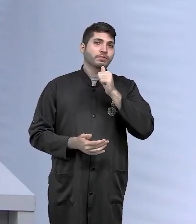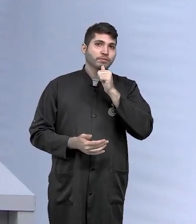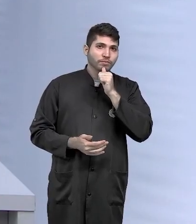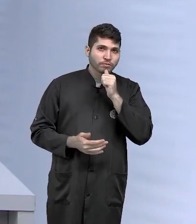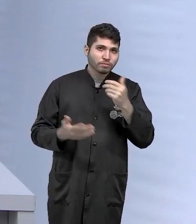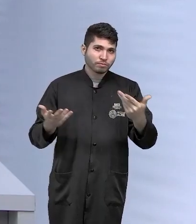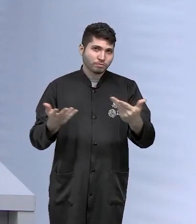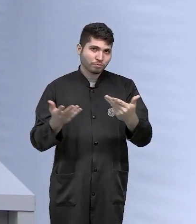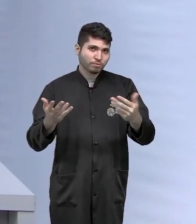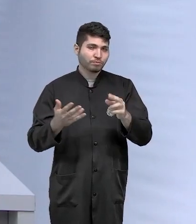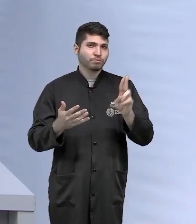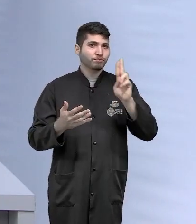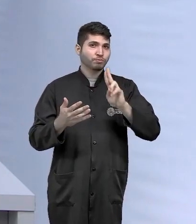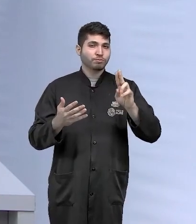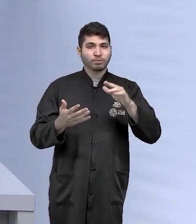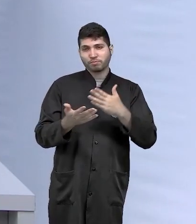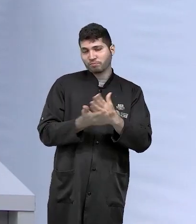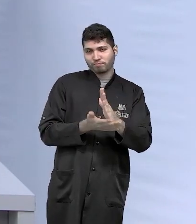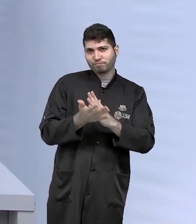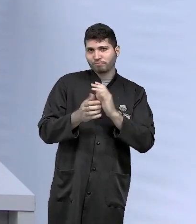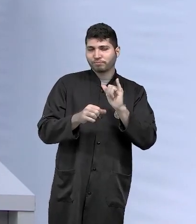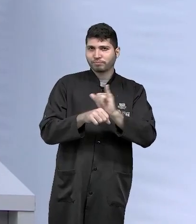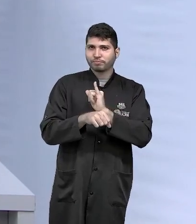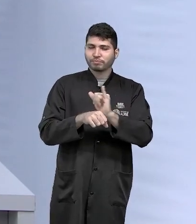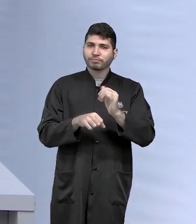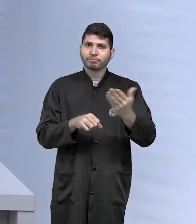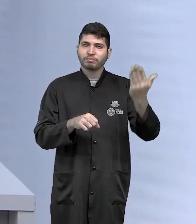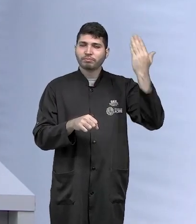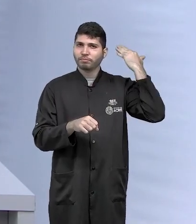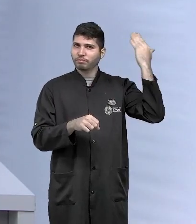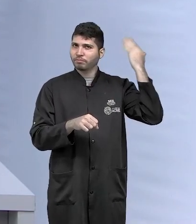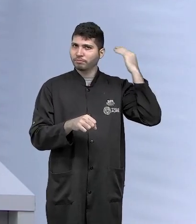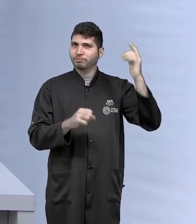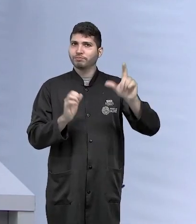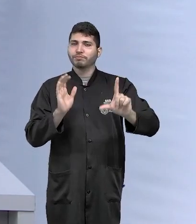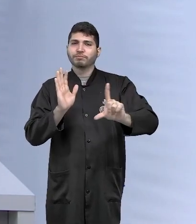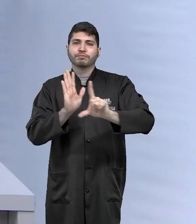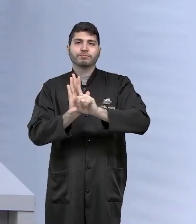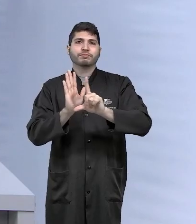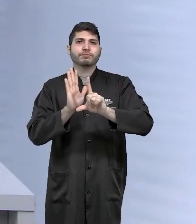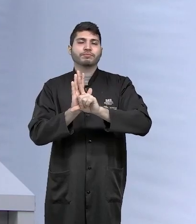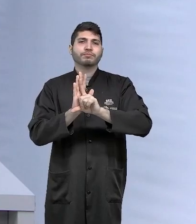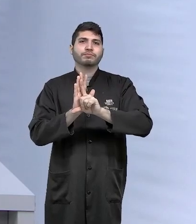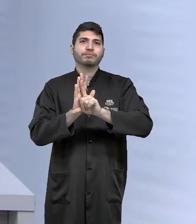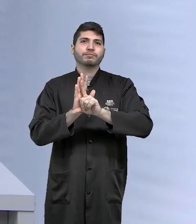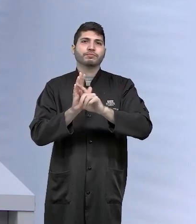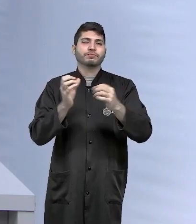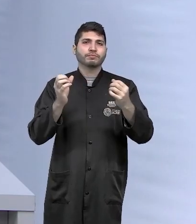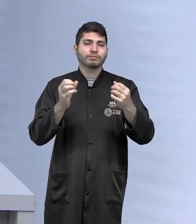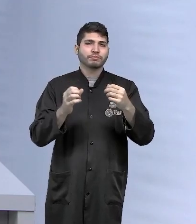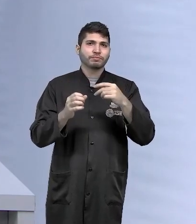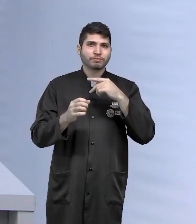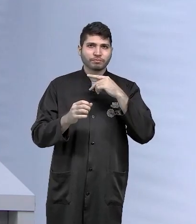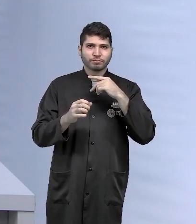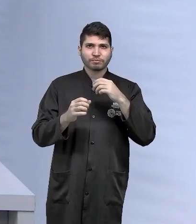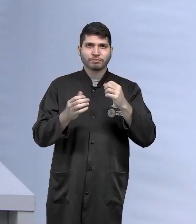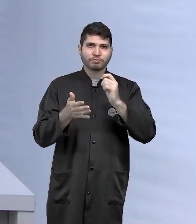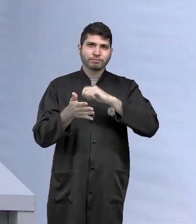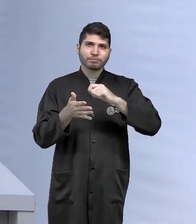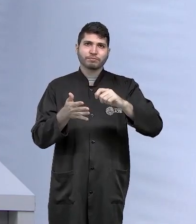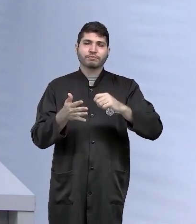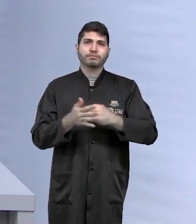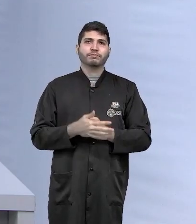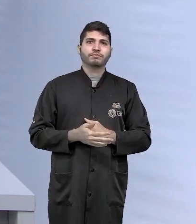muito difícil. E antigamente tinha uma lei baseada no Tratado de Uti Possidetis, que dizia o quê? A terra pertence a quem